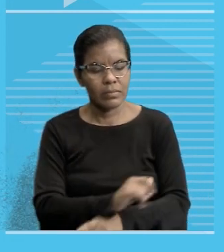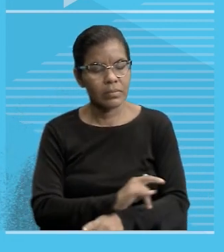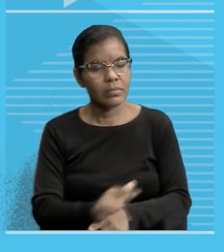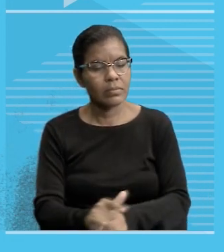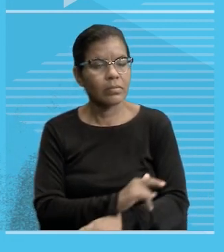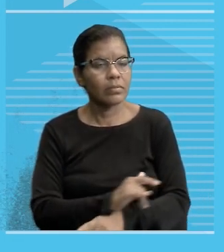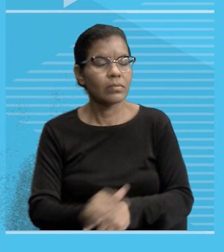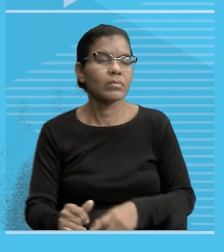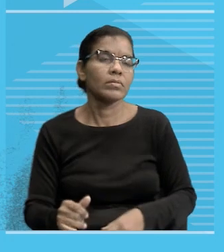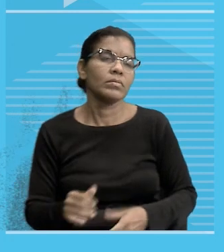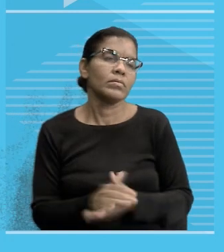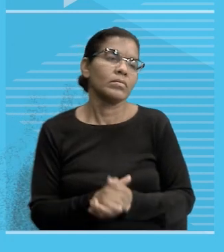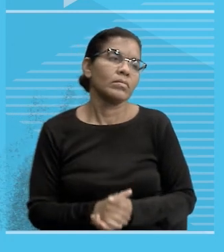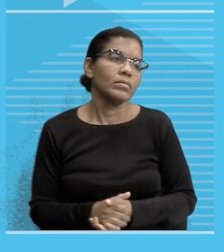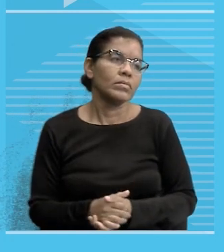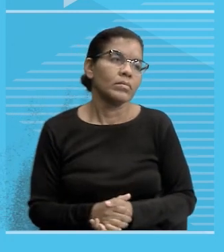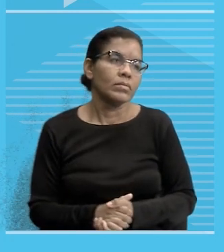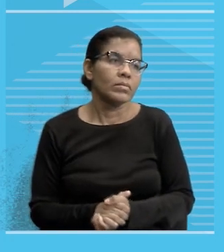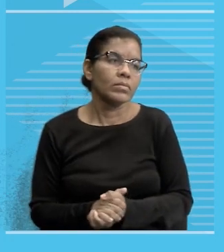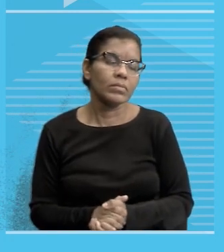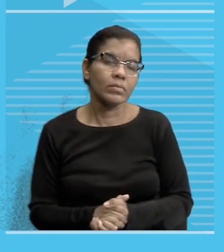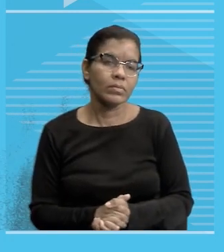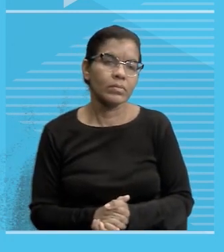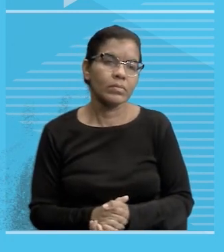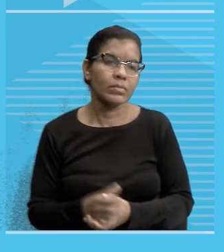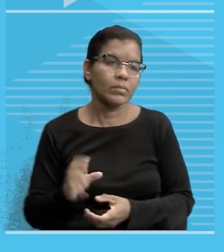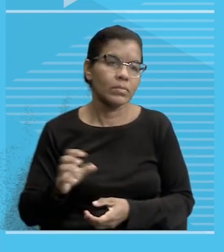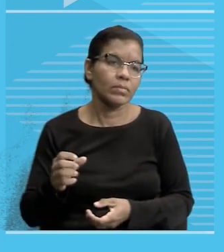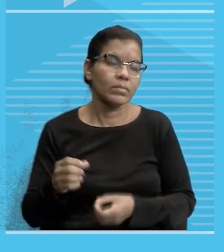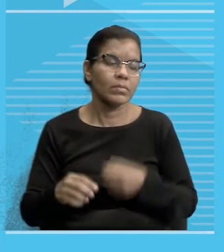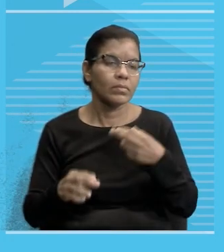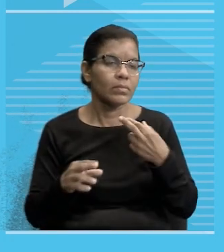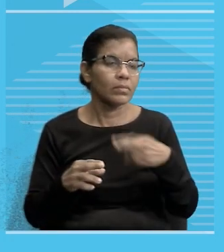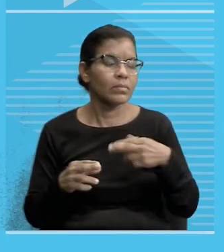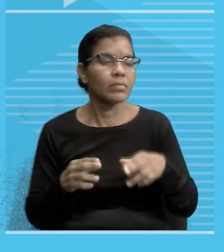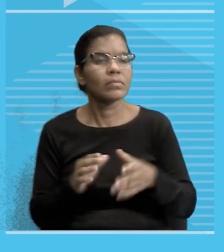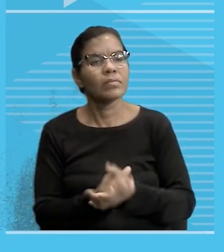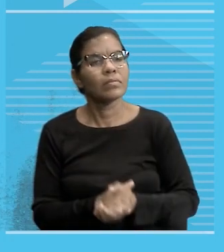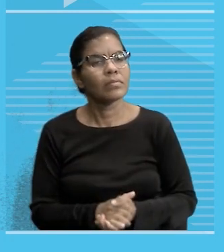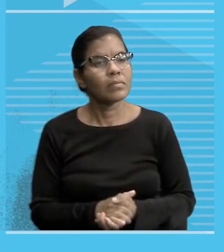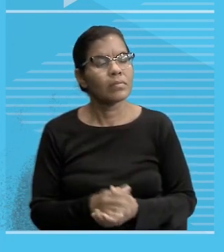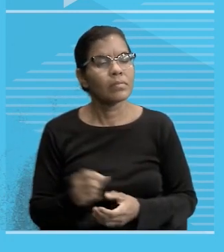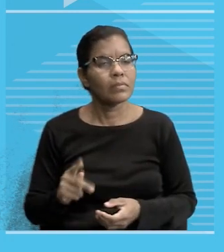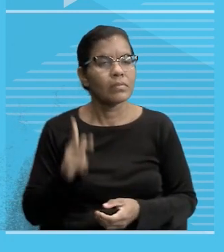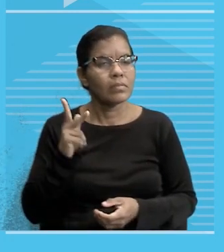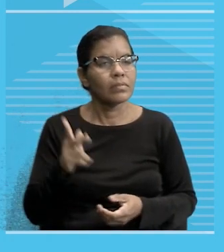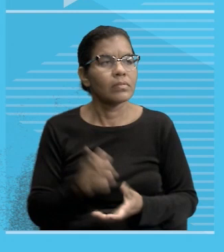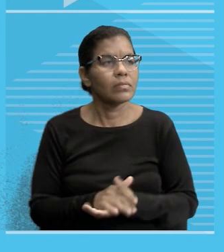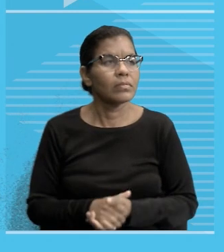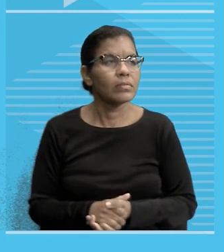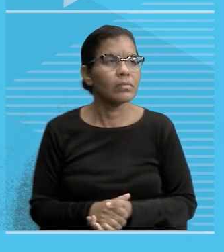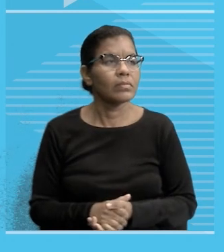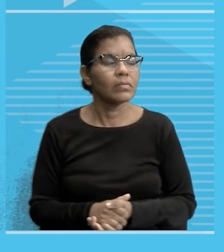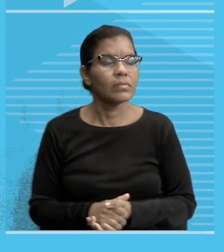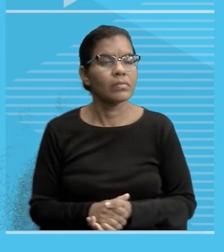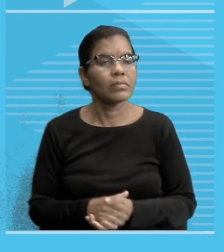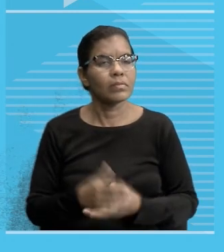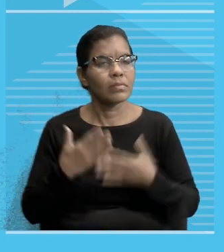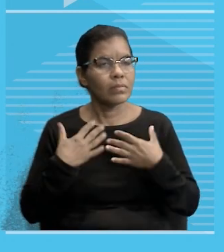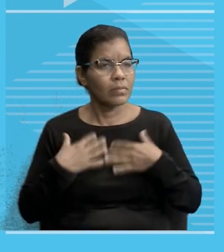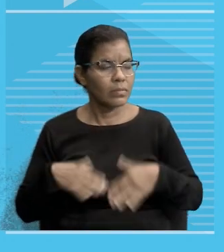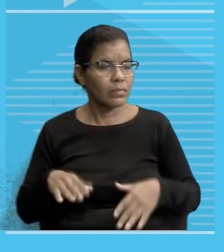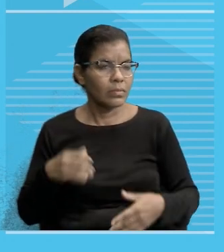envolvido na mapa de relacionamento Ok então tranquilo